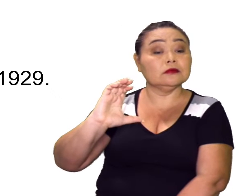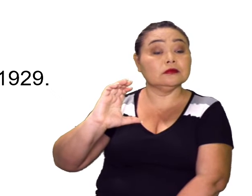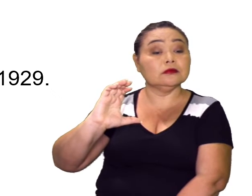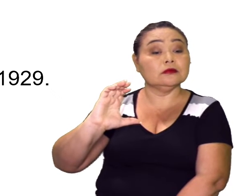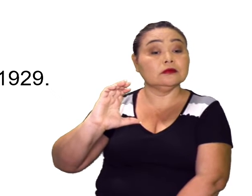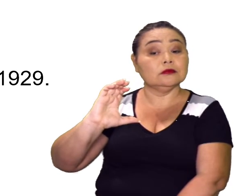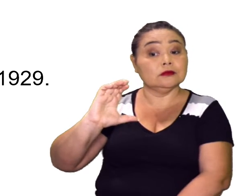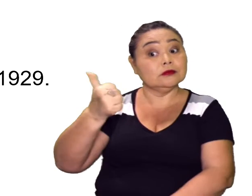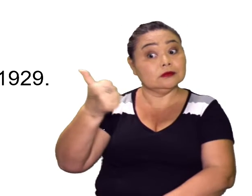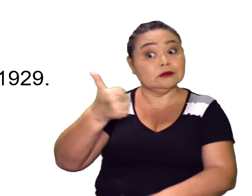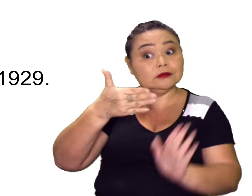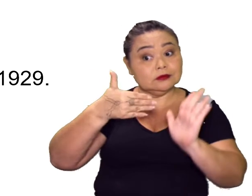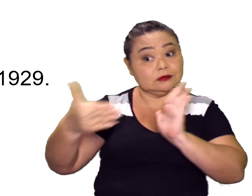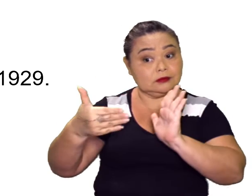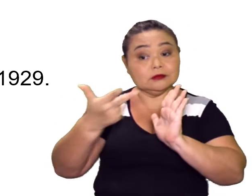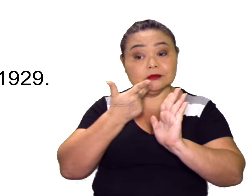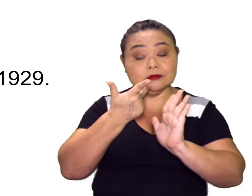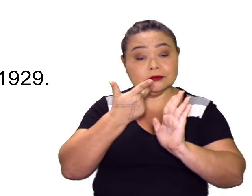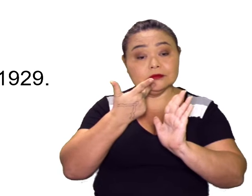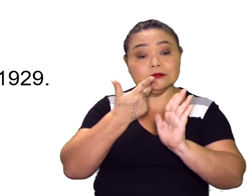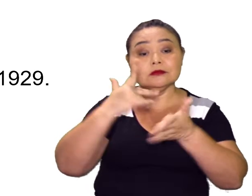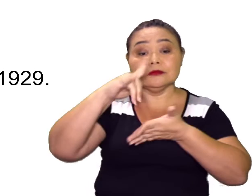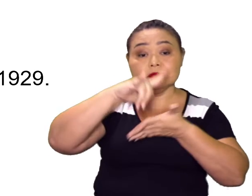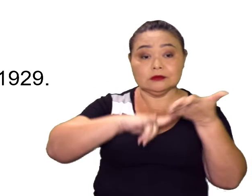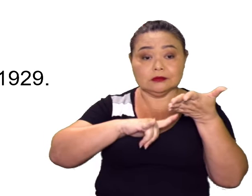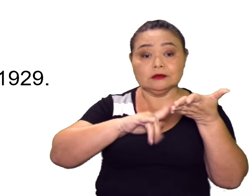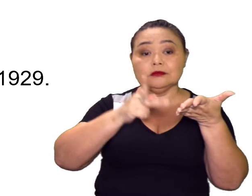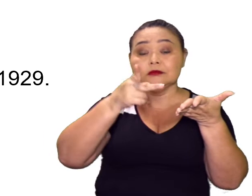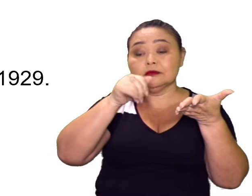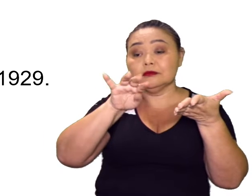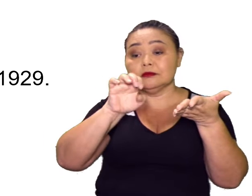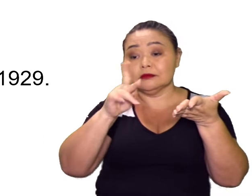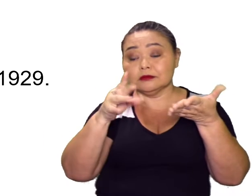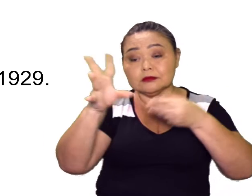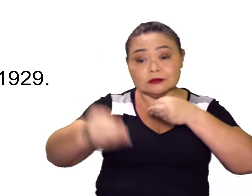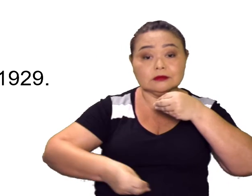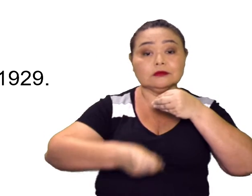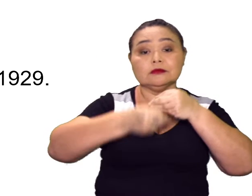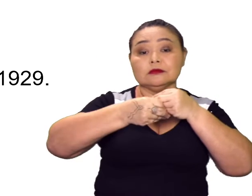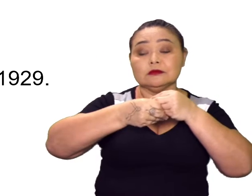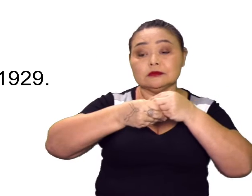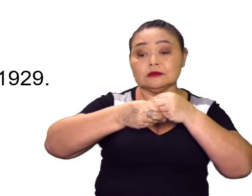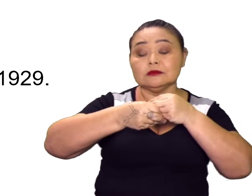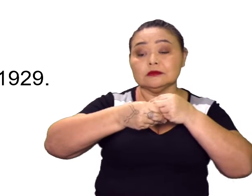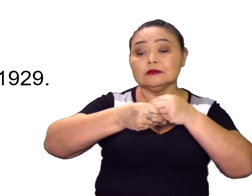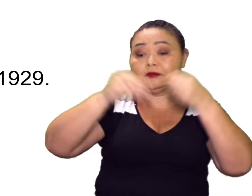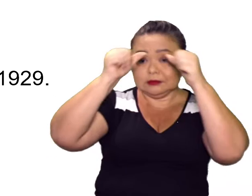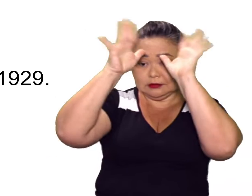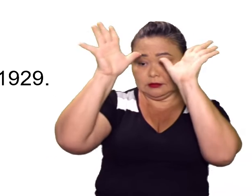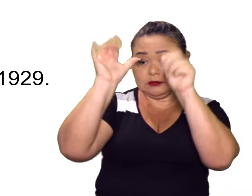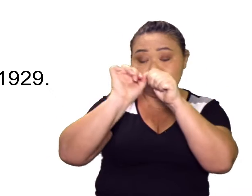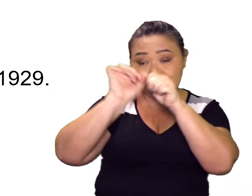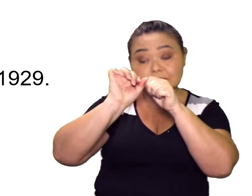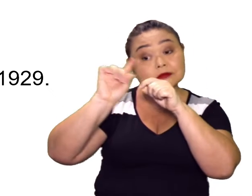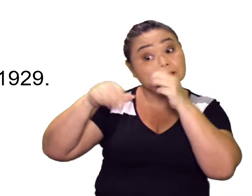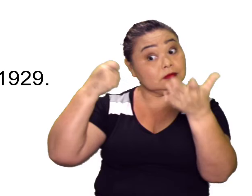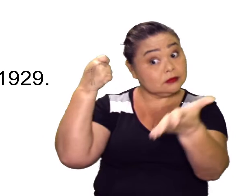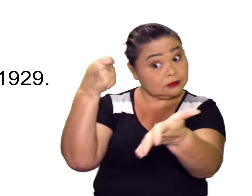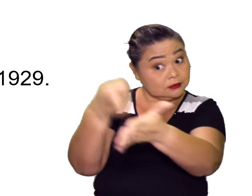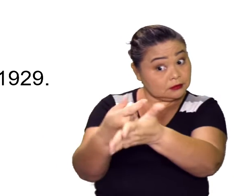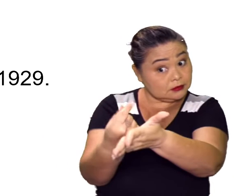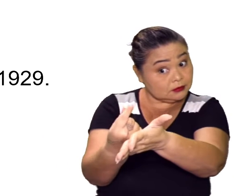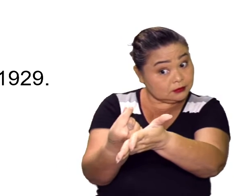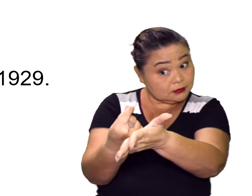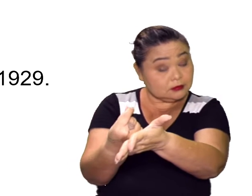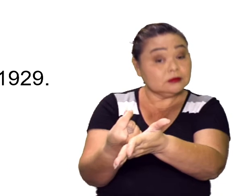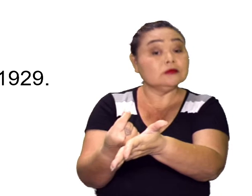sequencial, primeiro ciclo, nós falamos de Tratado de Petrópolis, anexação do território do Acre por compra,